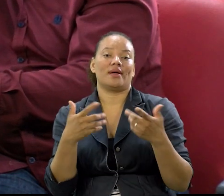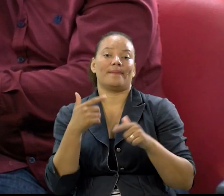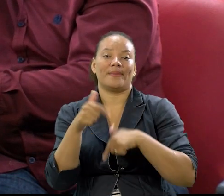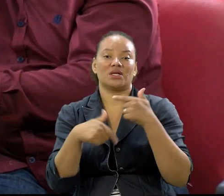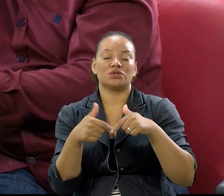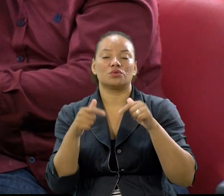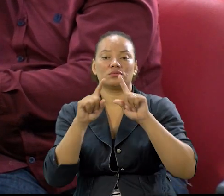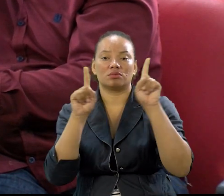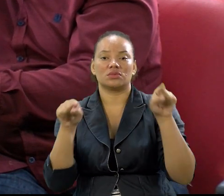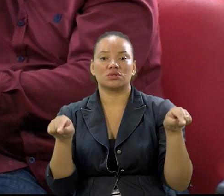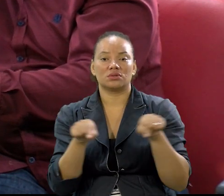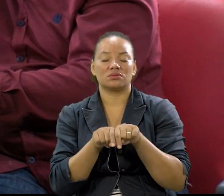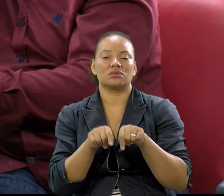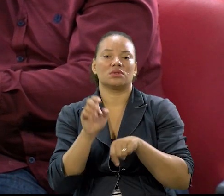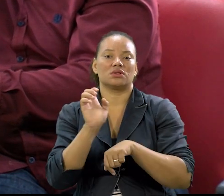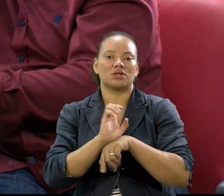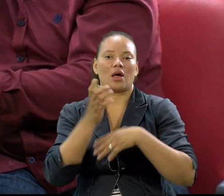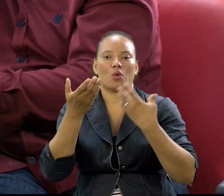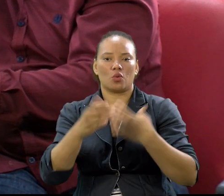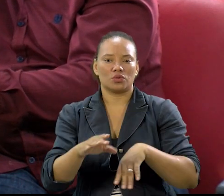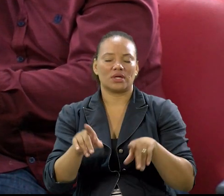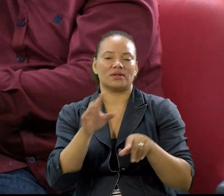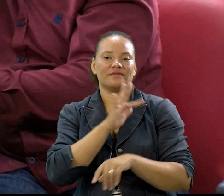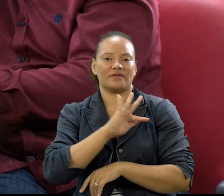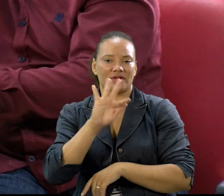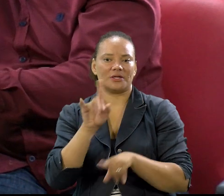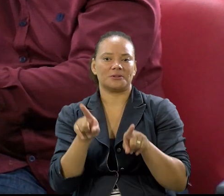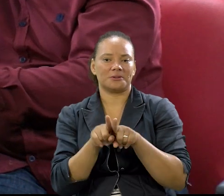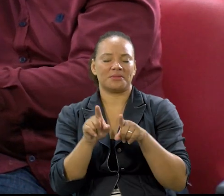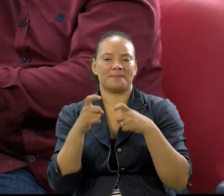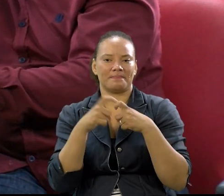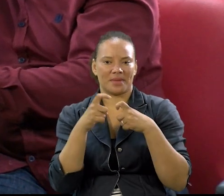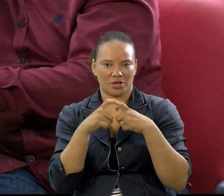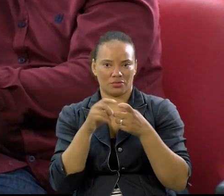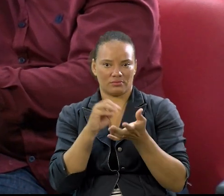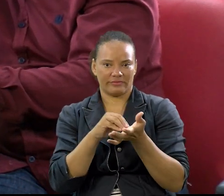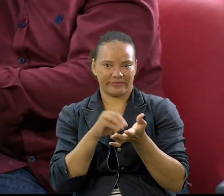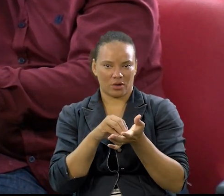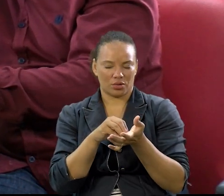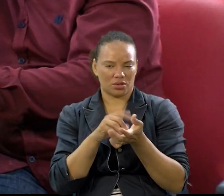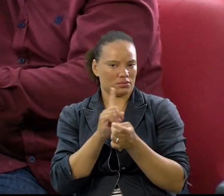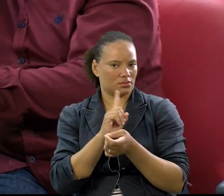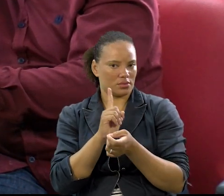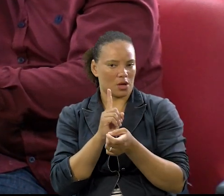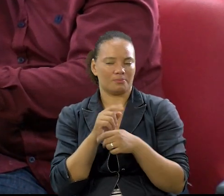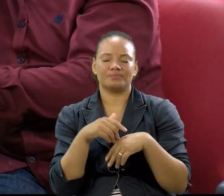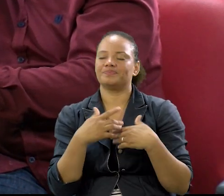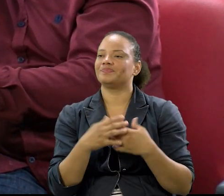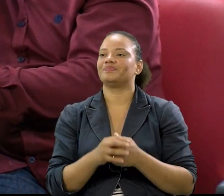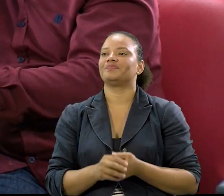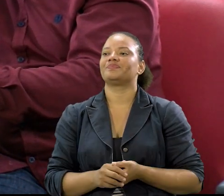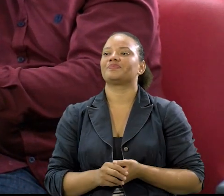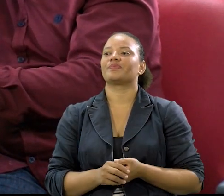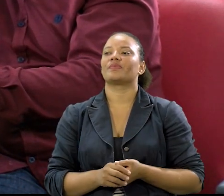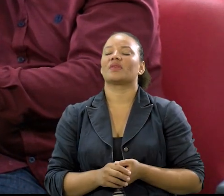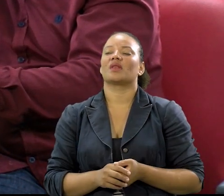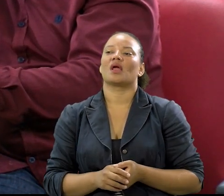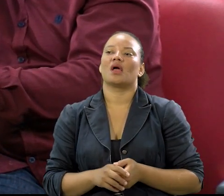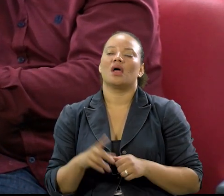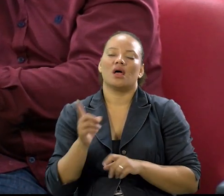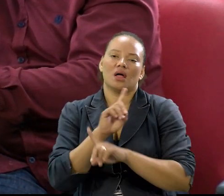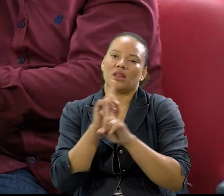eh estatutários e emergenciais e federais médicos não tem faltado médico não nós temos assim